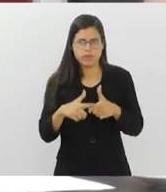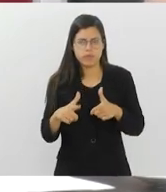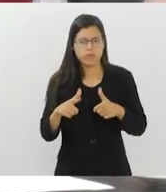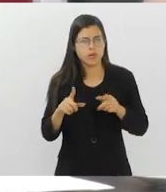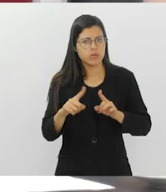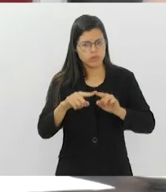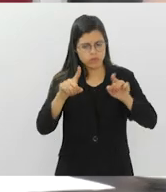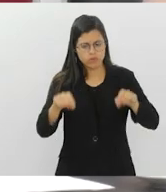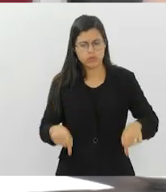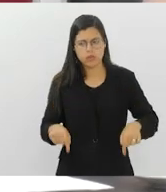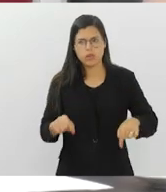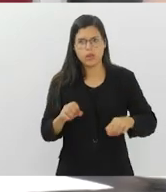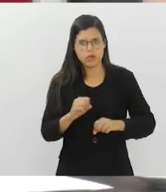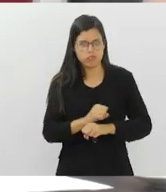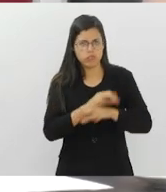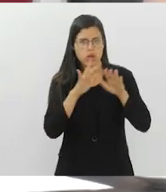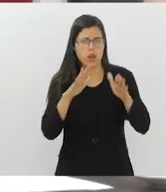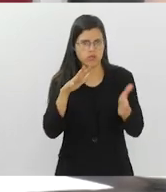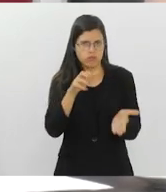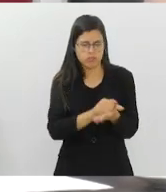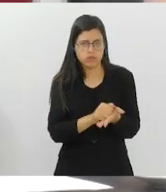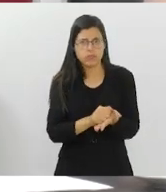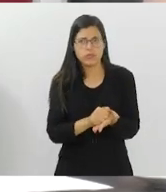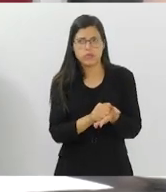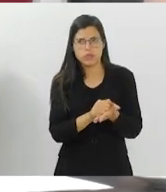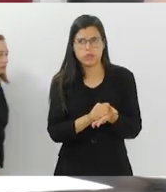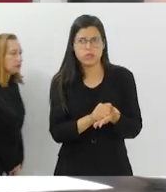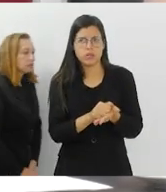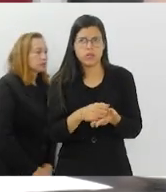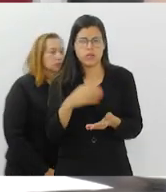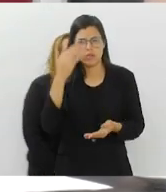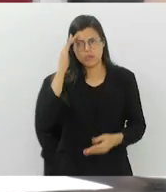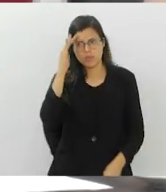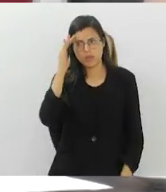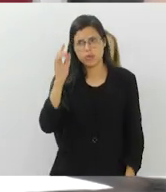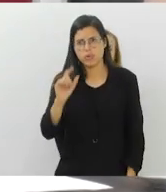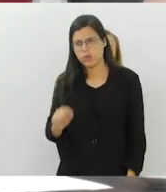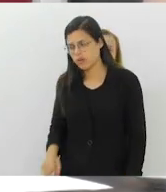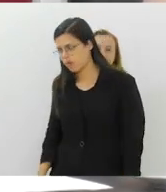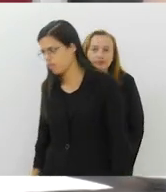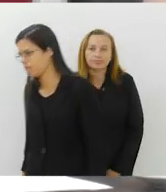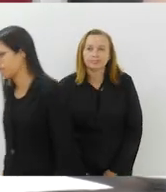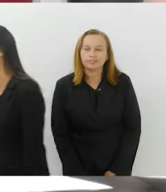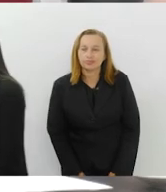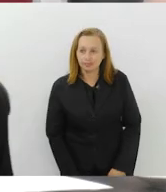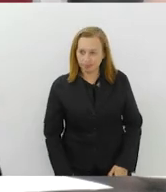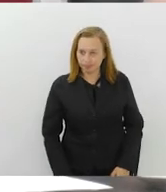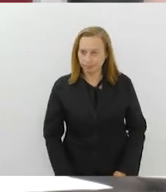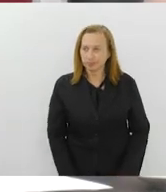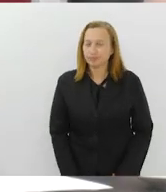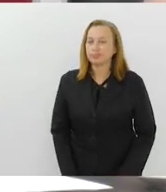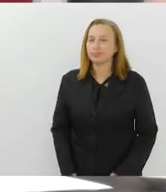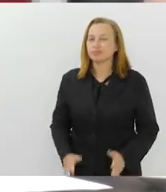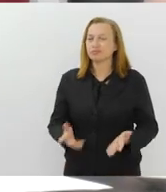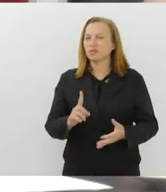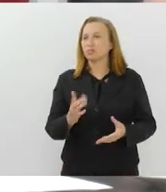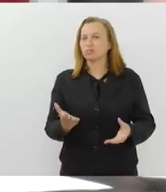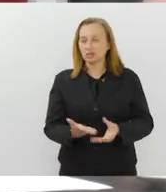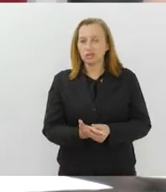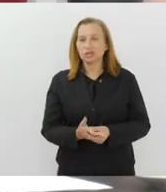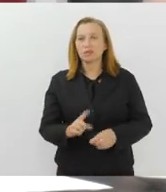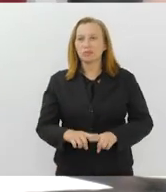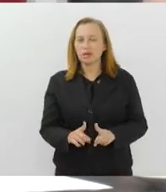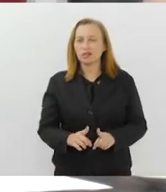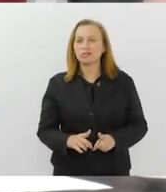está claro, isso fica registrado aqui, e no meu entendimento, esse talvez seja o grande gap hoje, não só de processo, mas efetivamente